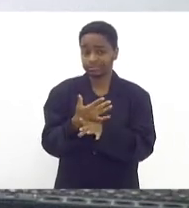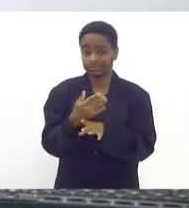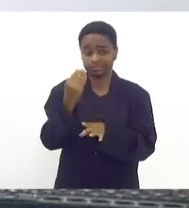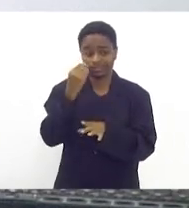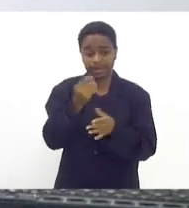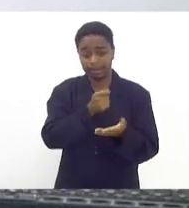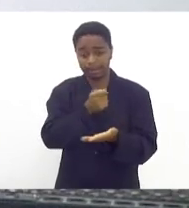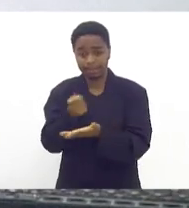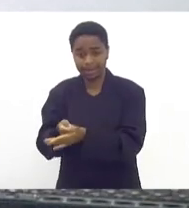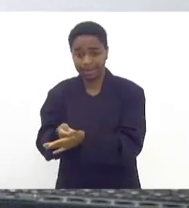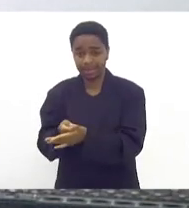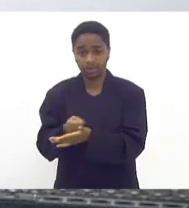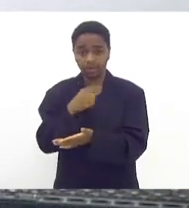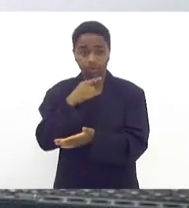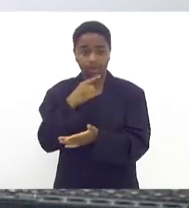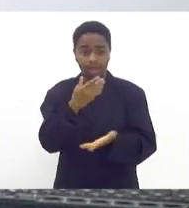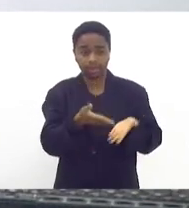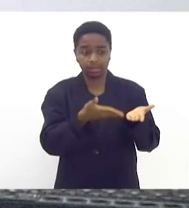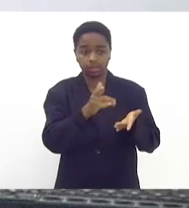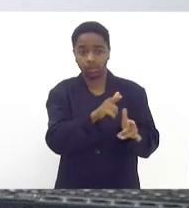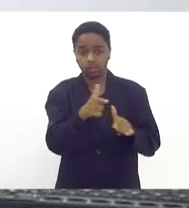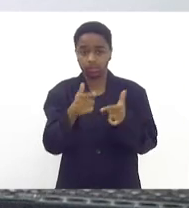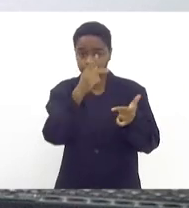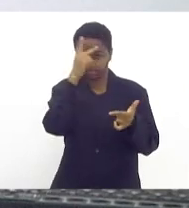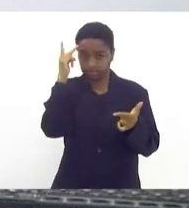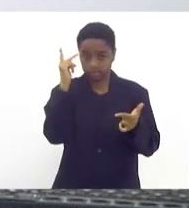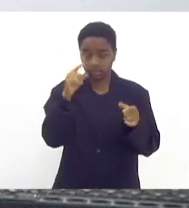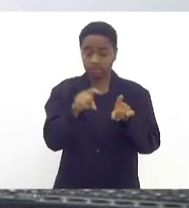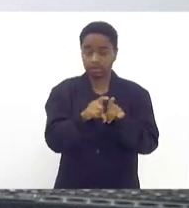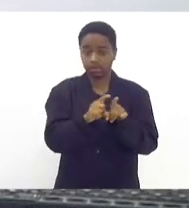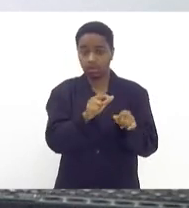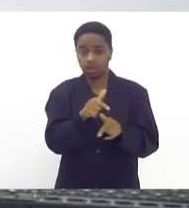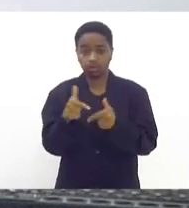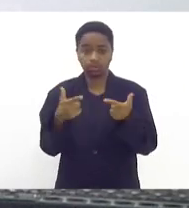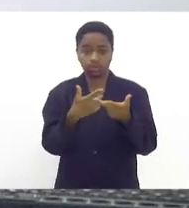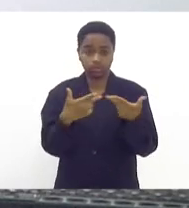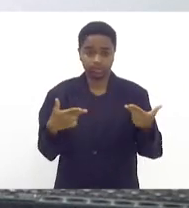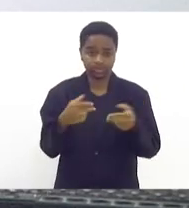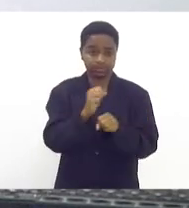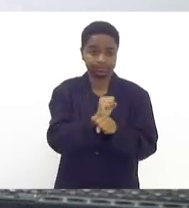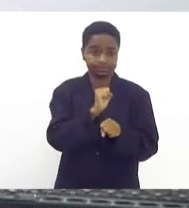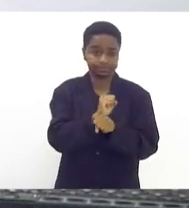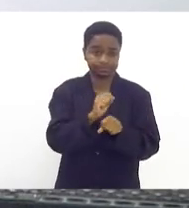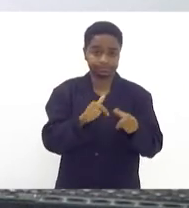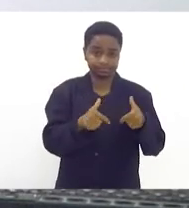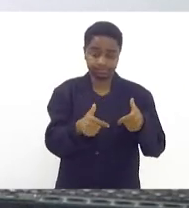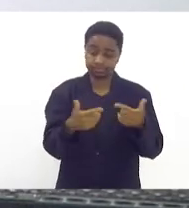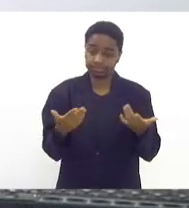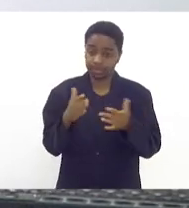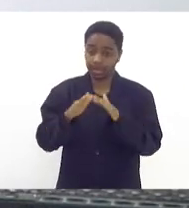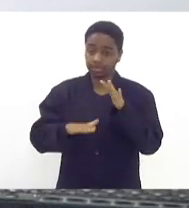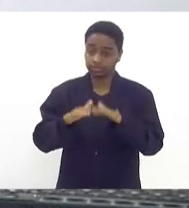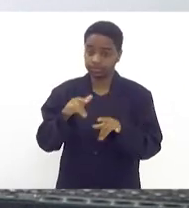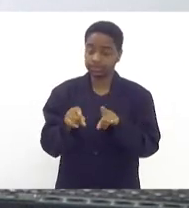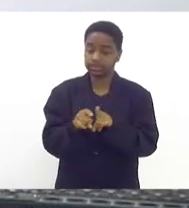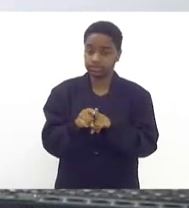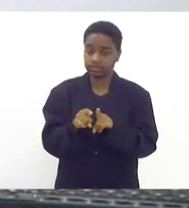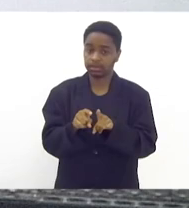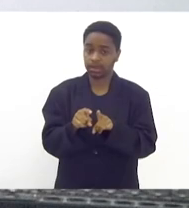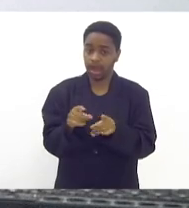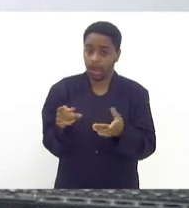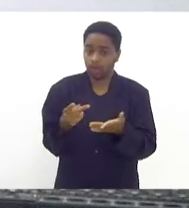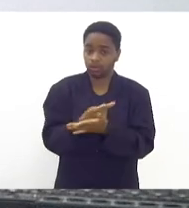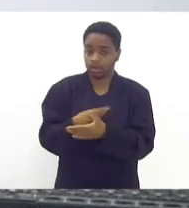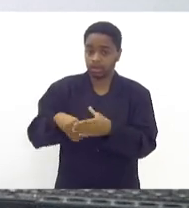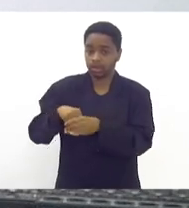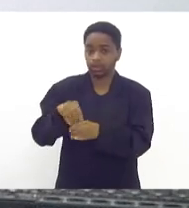deixando de atender outras 1500 pessoas em outros procedimentos que elas também estão esperando para fazer e isso às vezes também acce com os planos